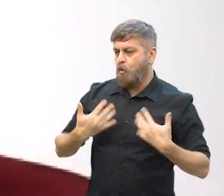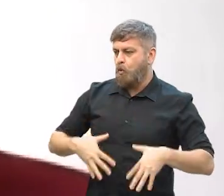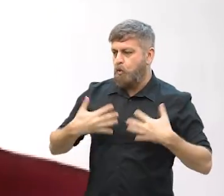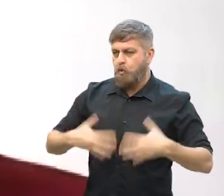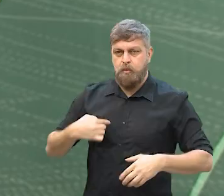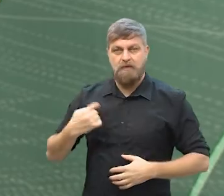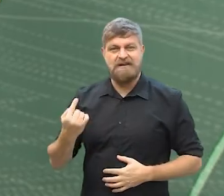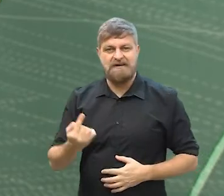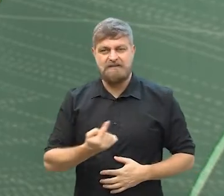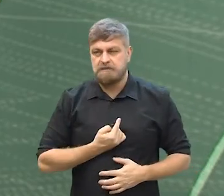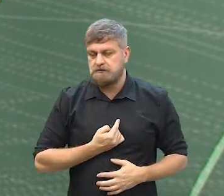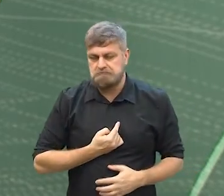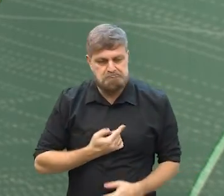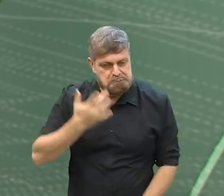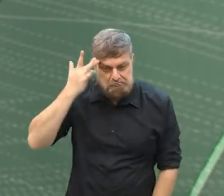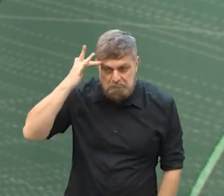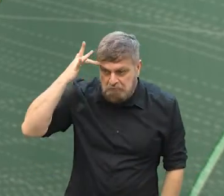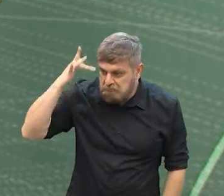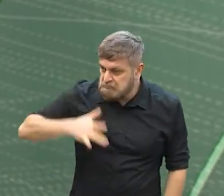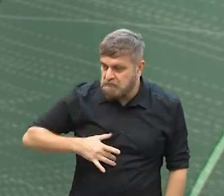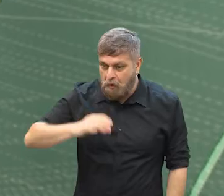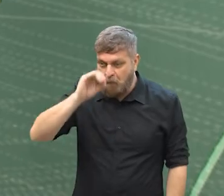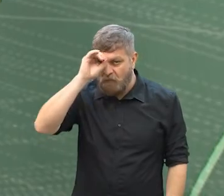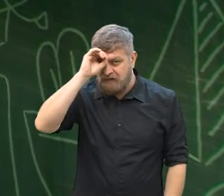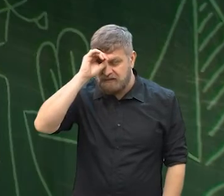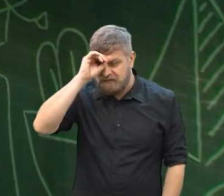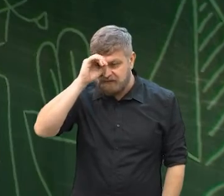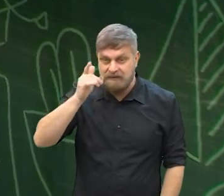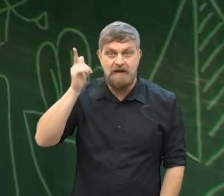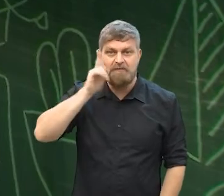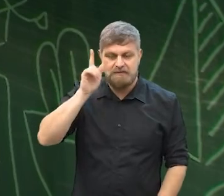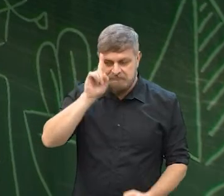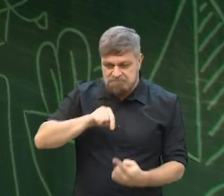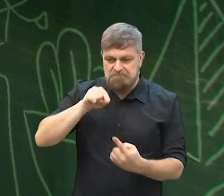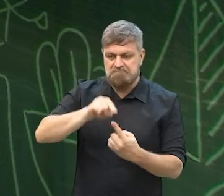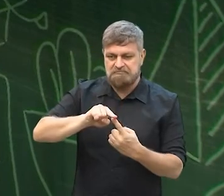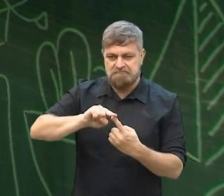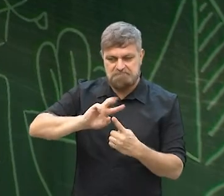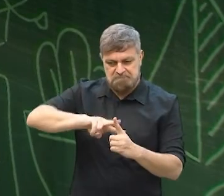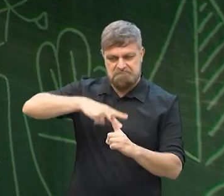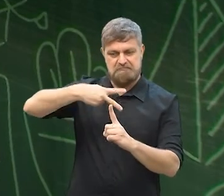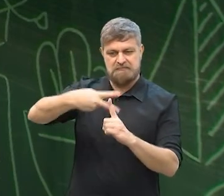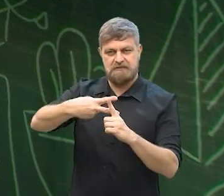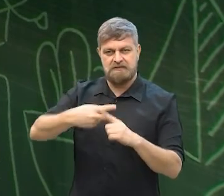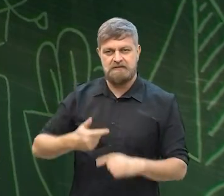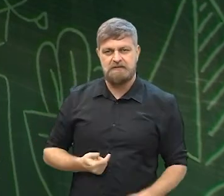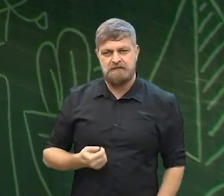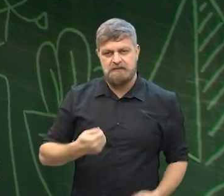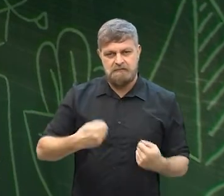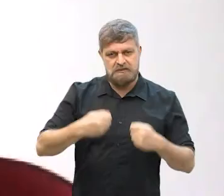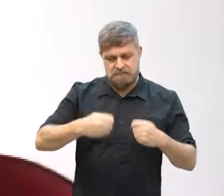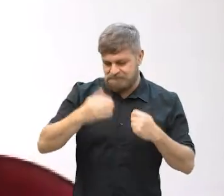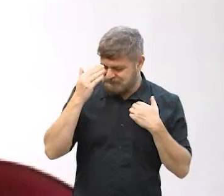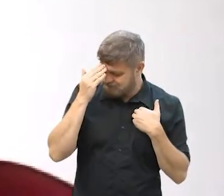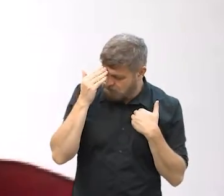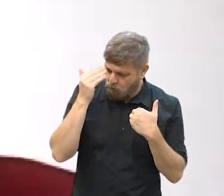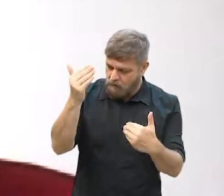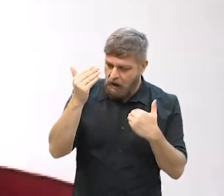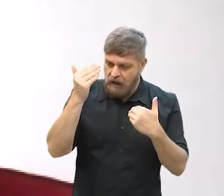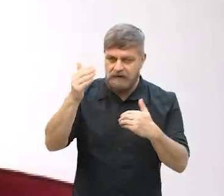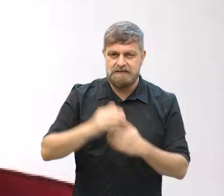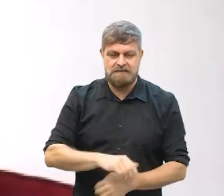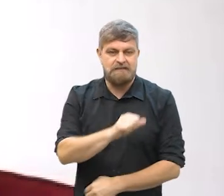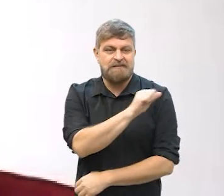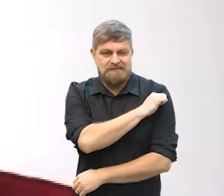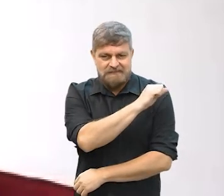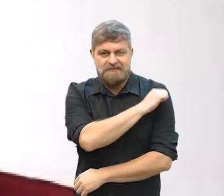uma expectativa ali que a gente nem tinha e que foi atingida. Então, assim, eu só tenho a agradecer mesmo